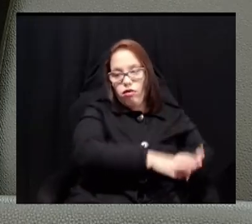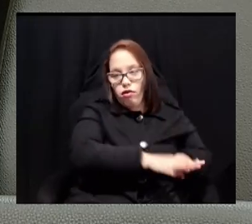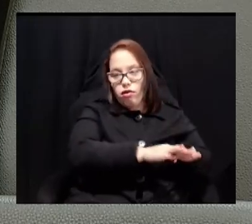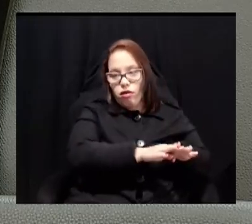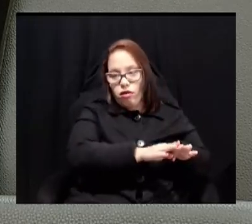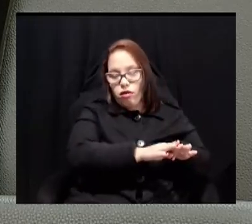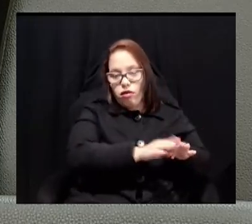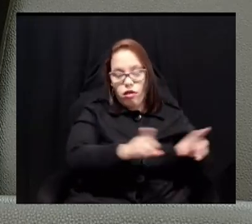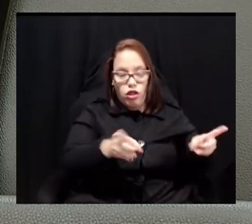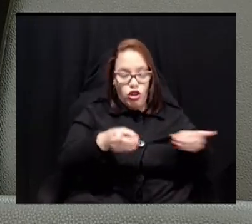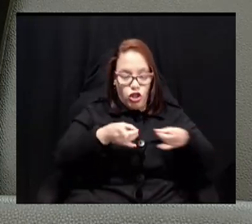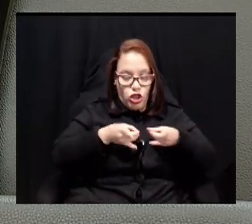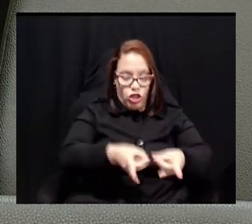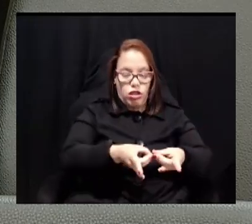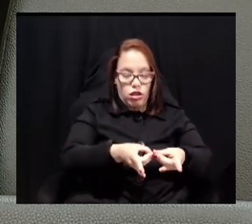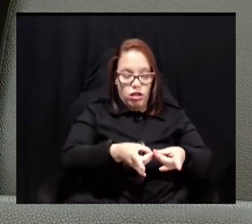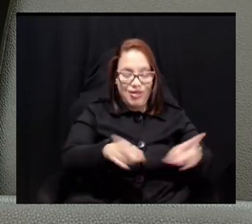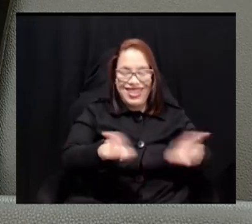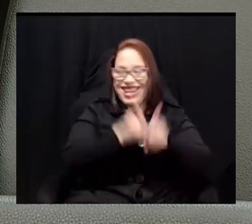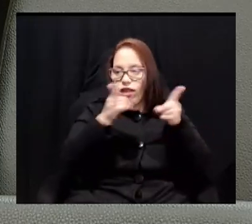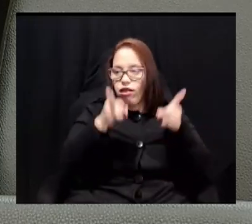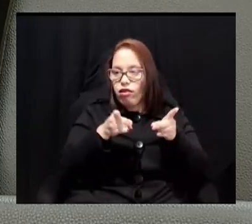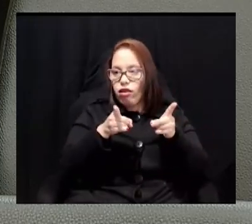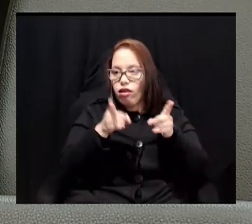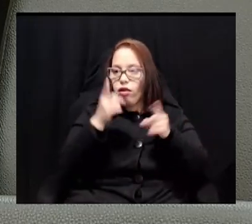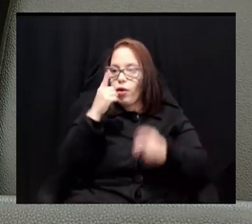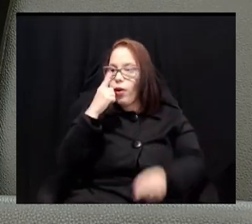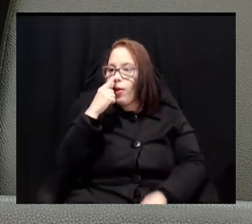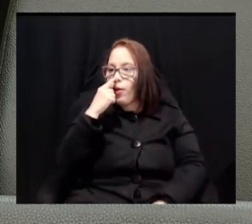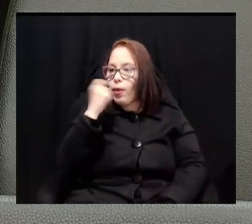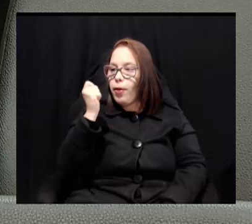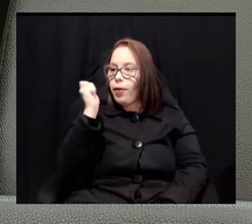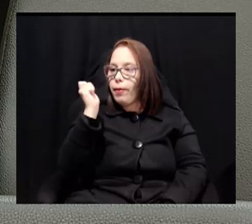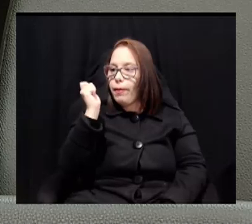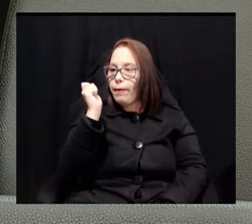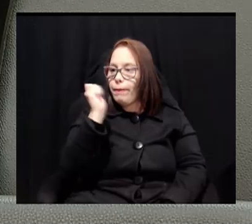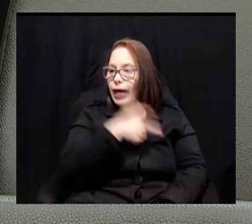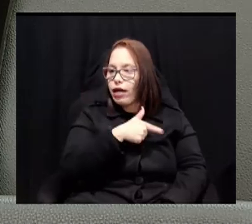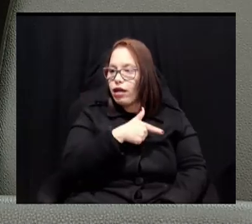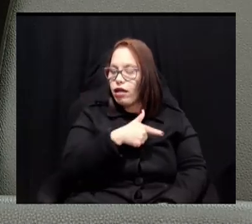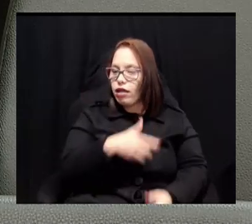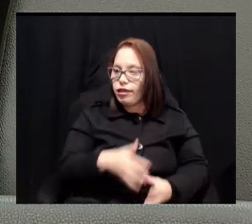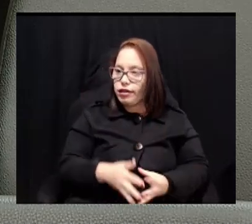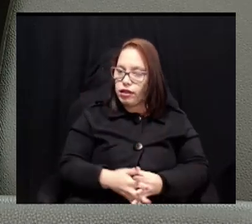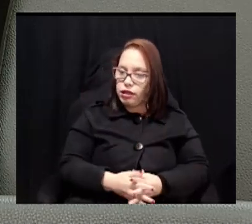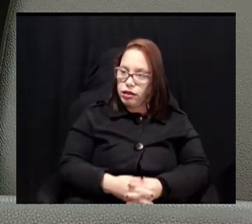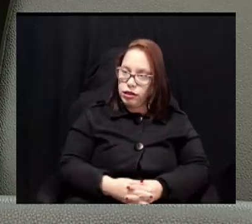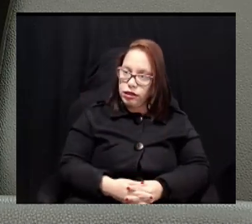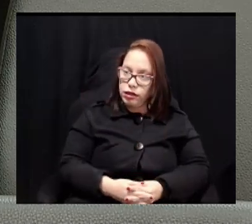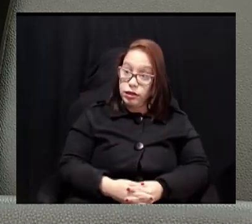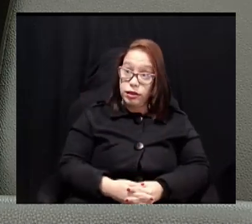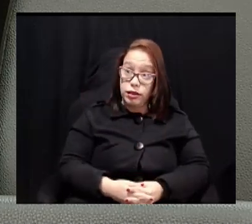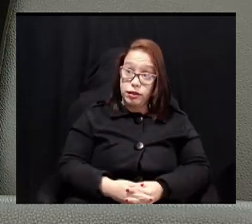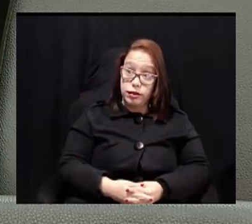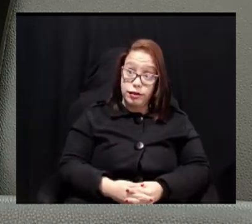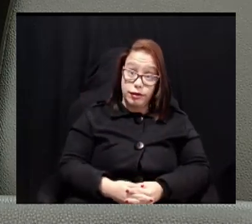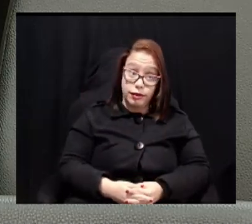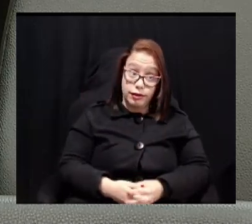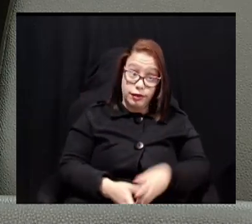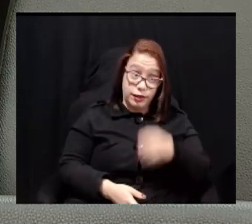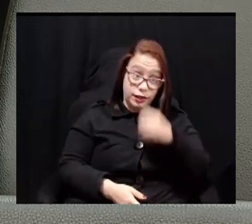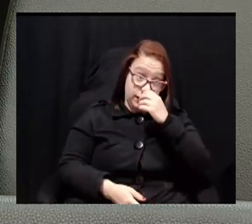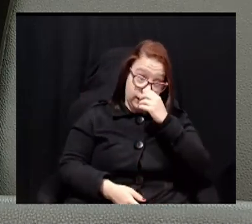Ele simplesmente pode ser descartado como um resíduo biológico. Então, eu acredito na